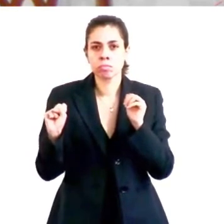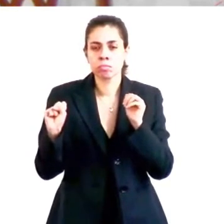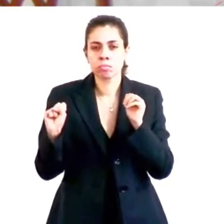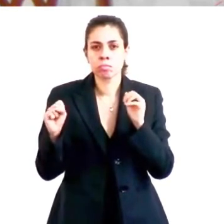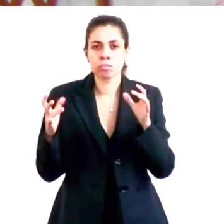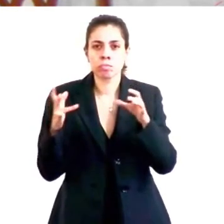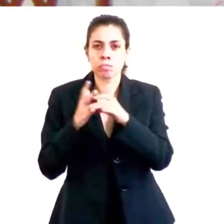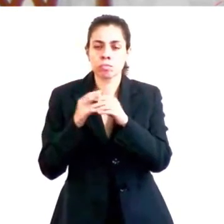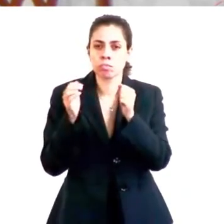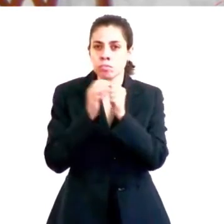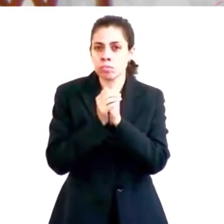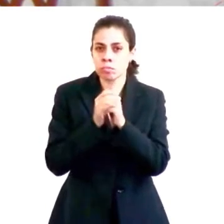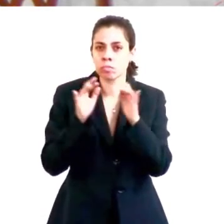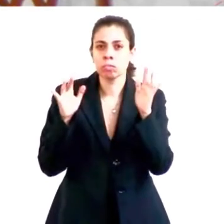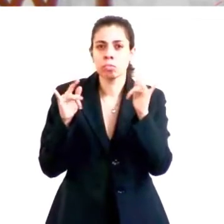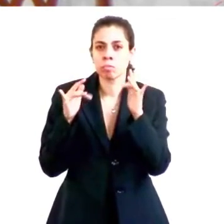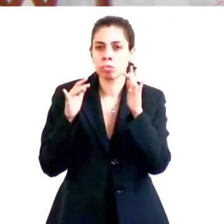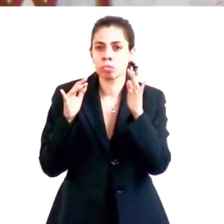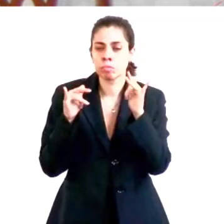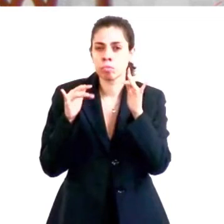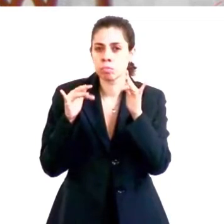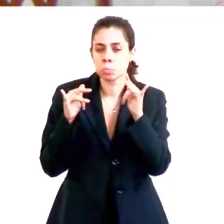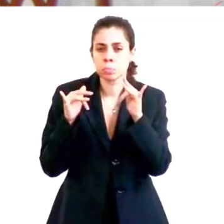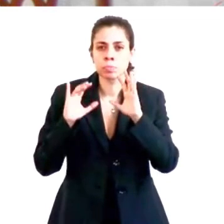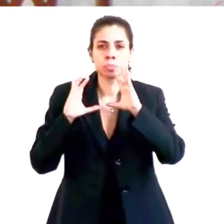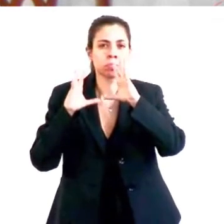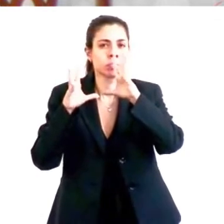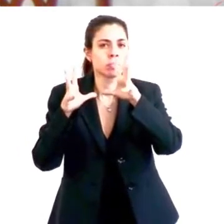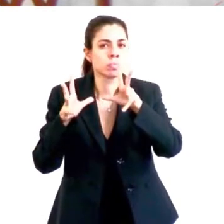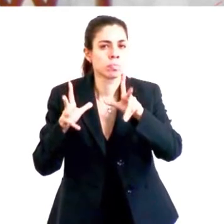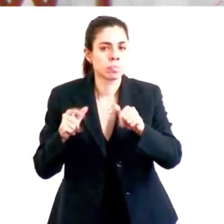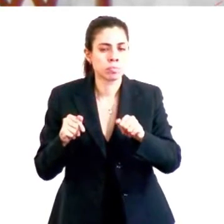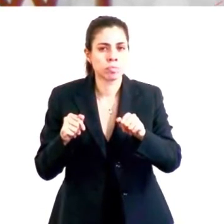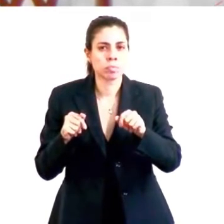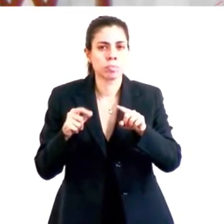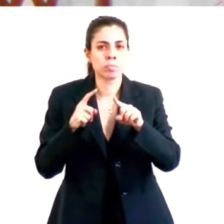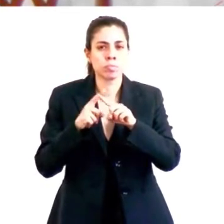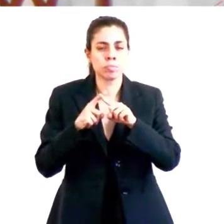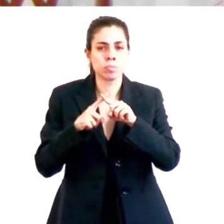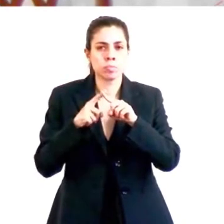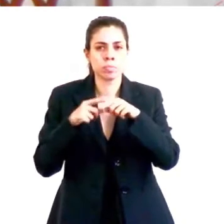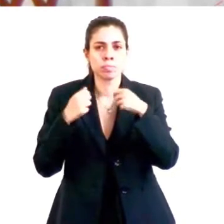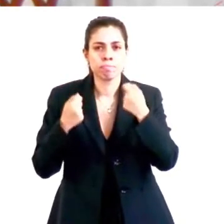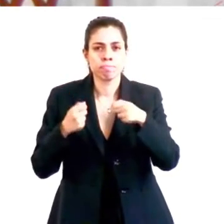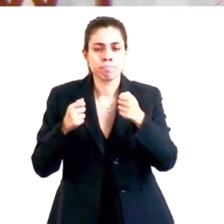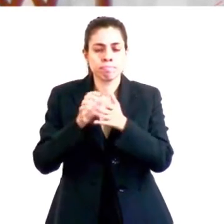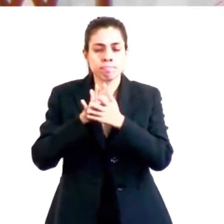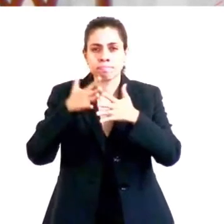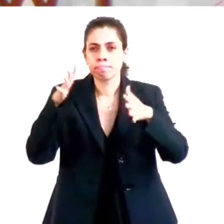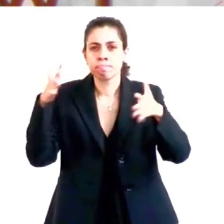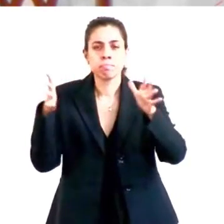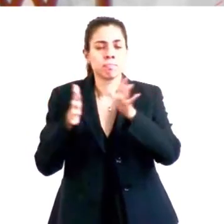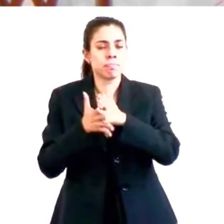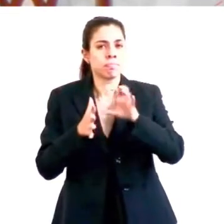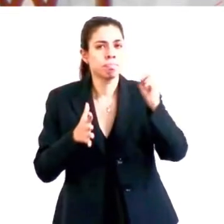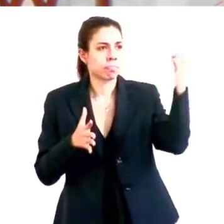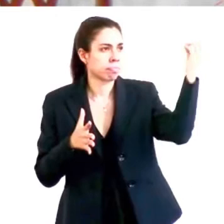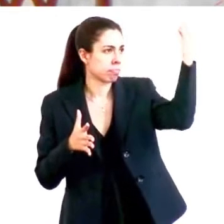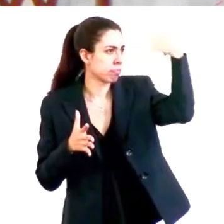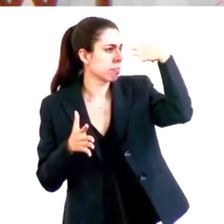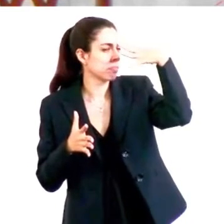namoro em fornicação, porque isso ofusca a luz e você se